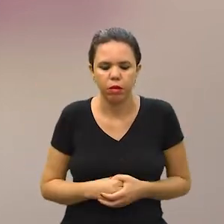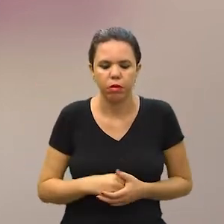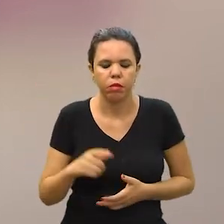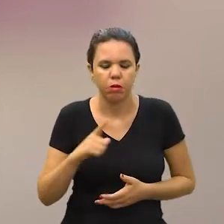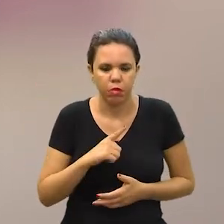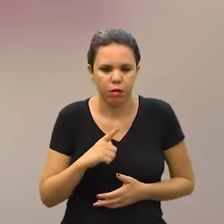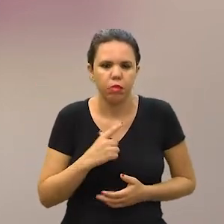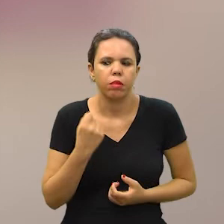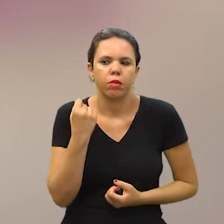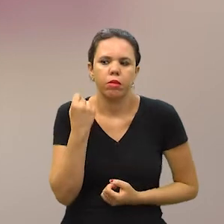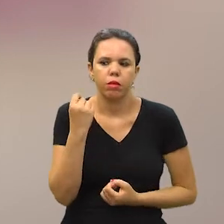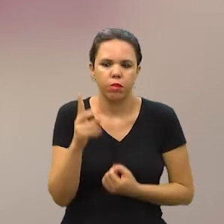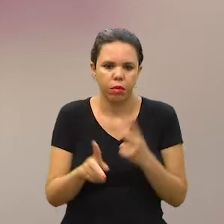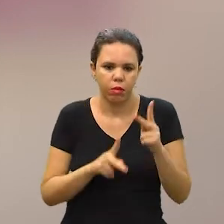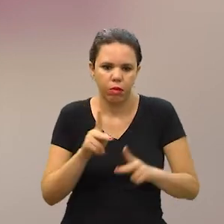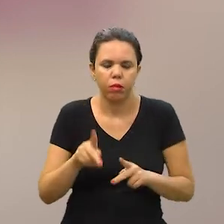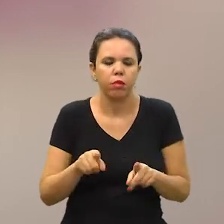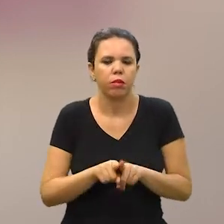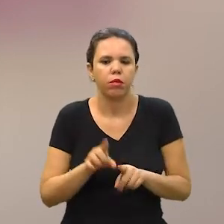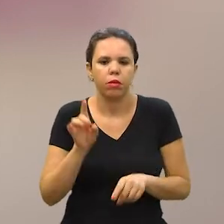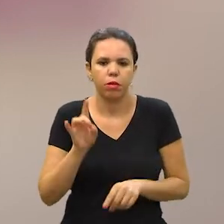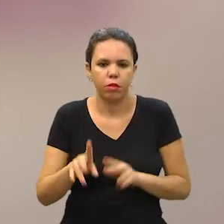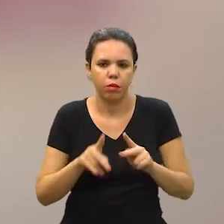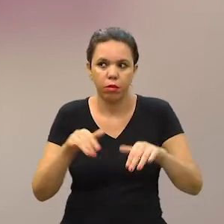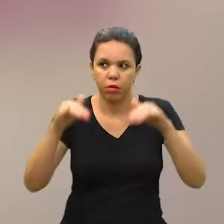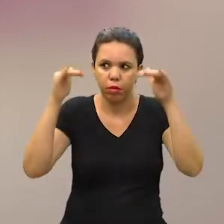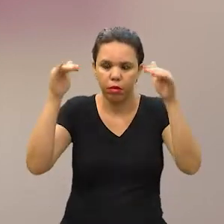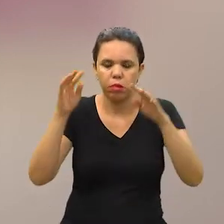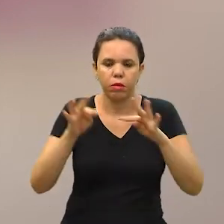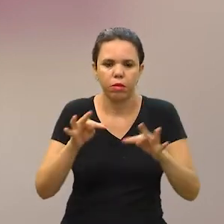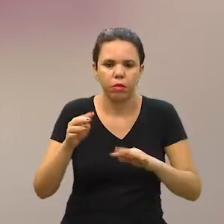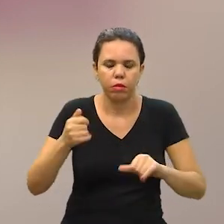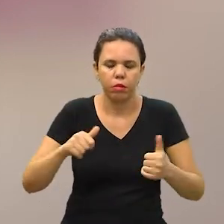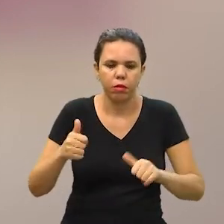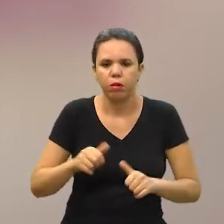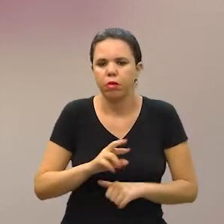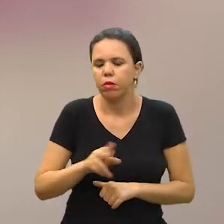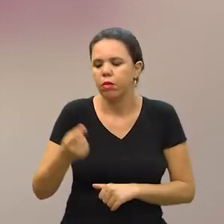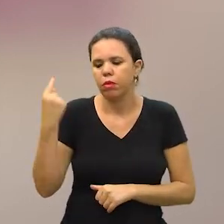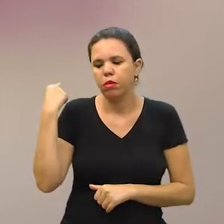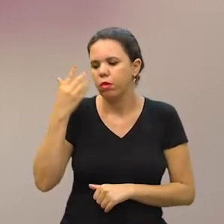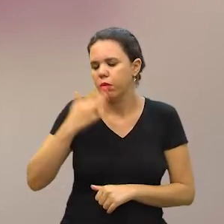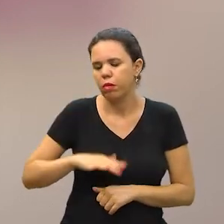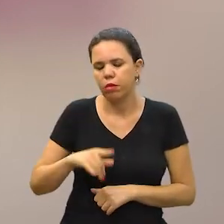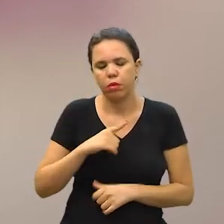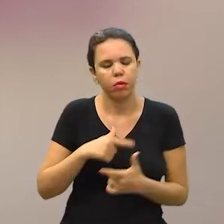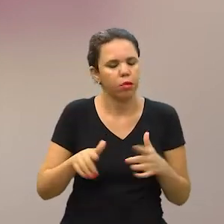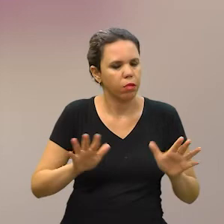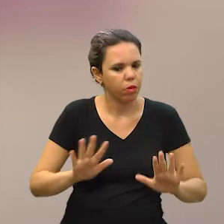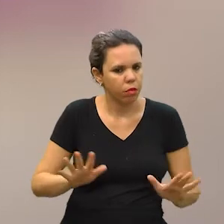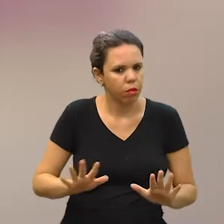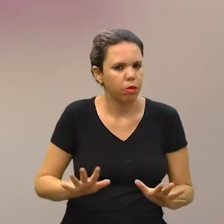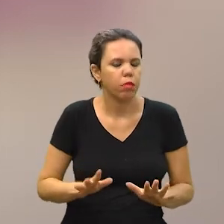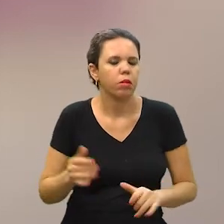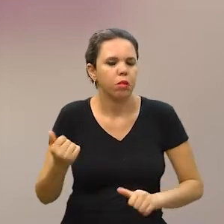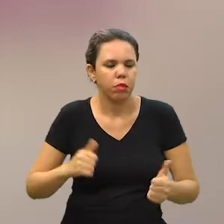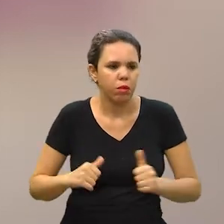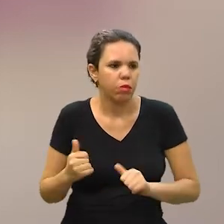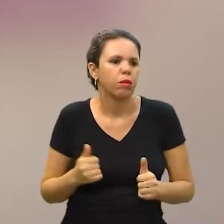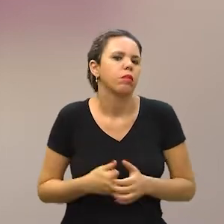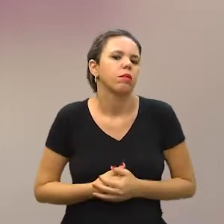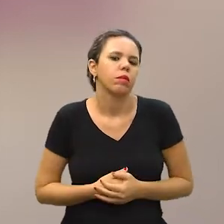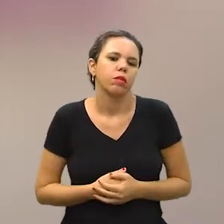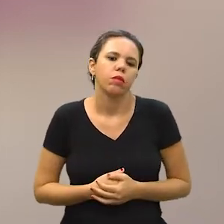nós temos alguns casos que são feitos somente na vida adulta, né? Que não eram crianças que tinham esse